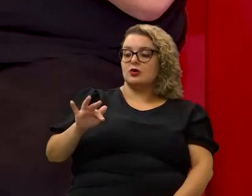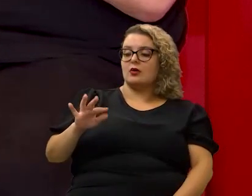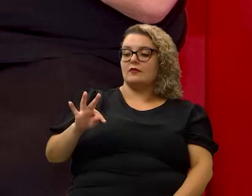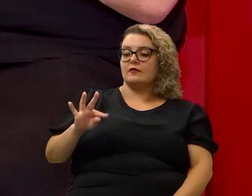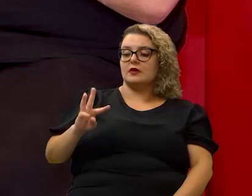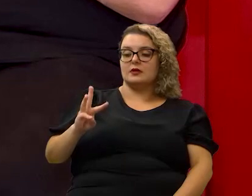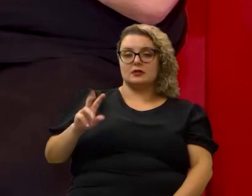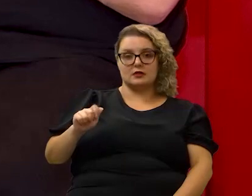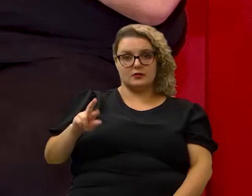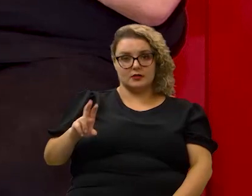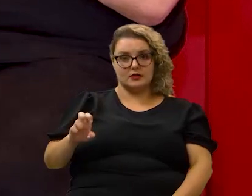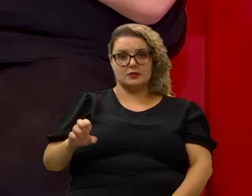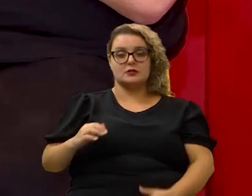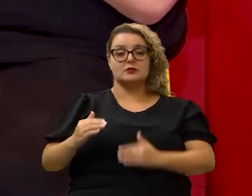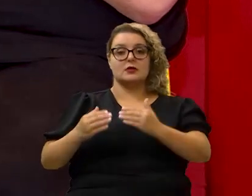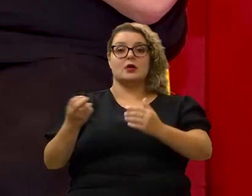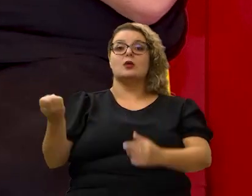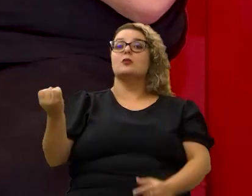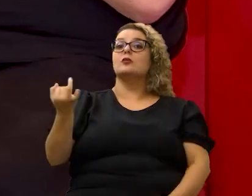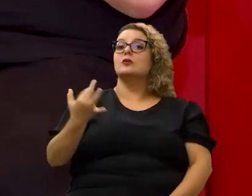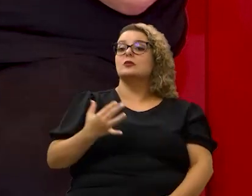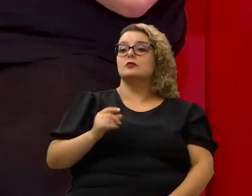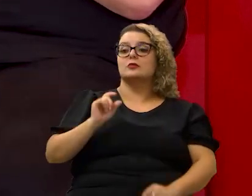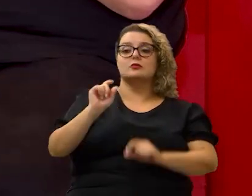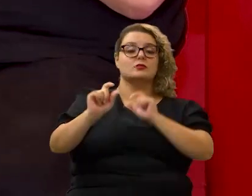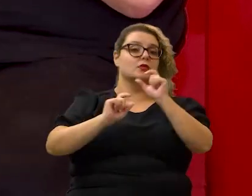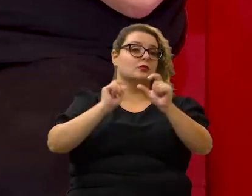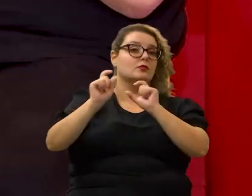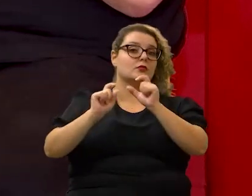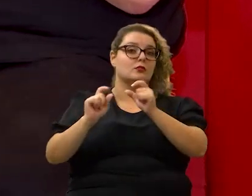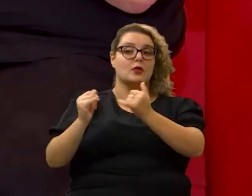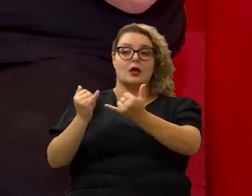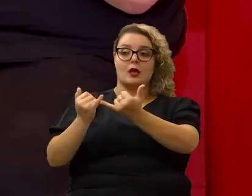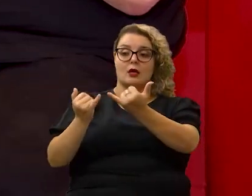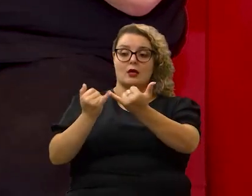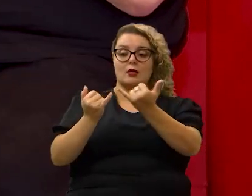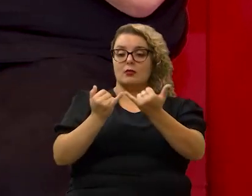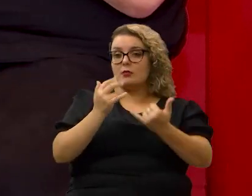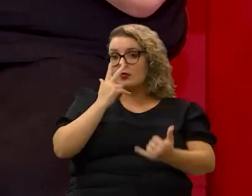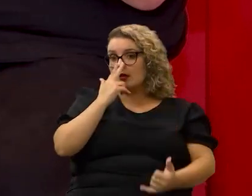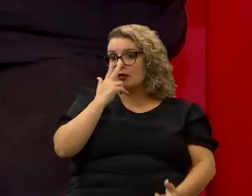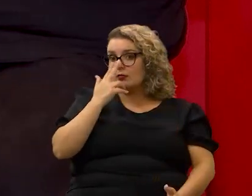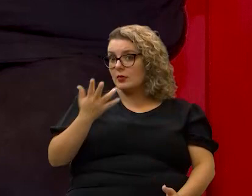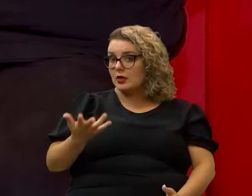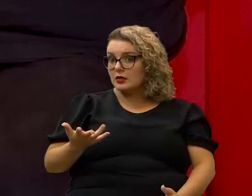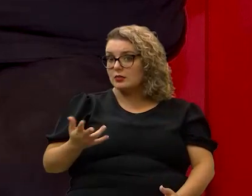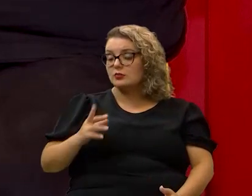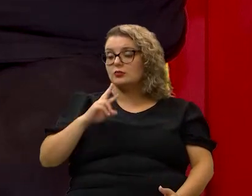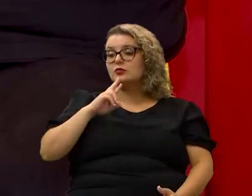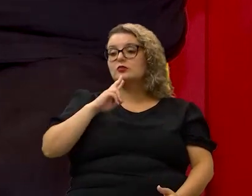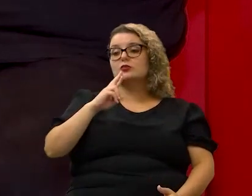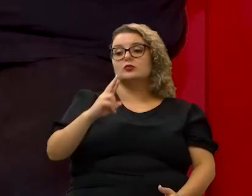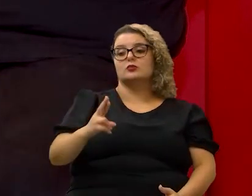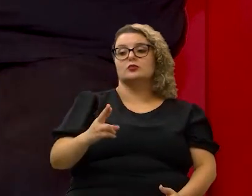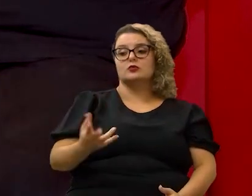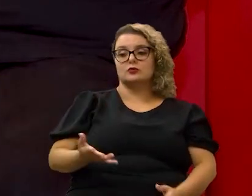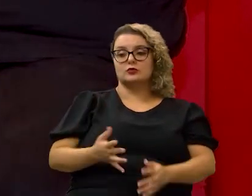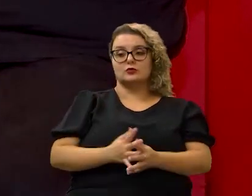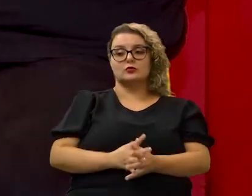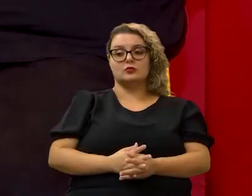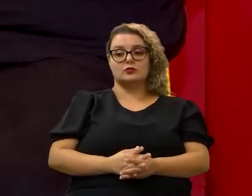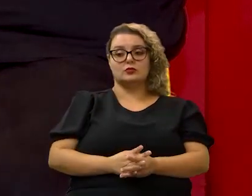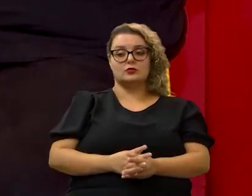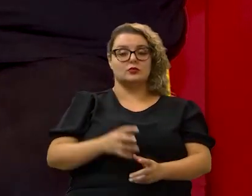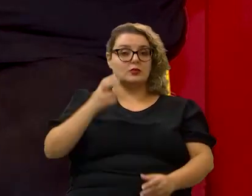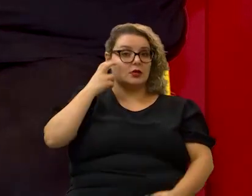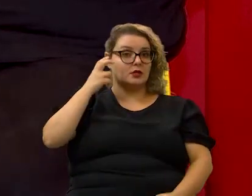também capazes de analisar a quantidade de palavras que, numa resposta